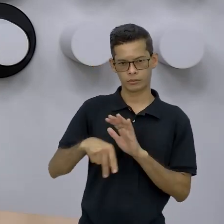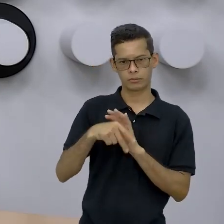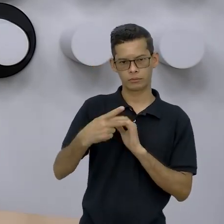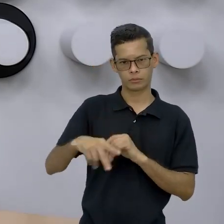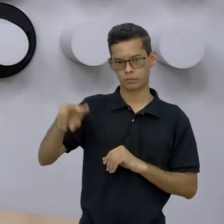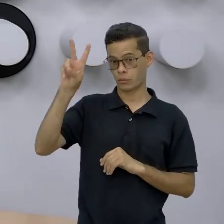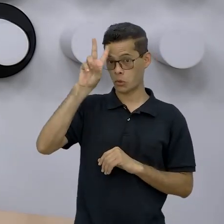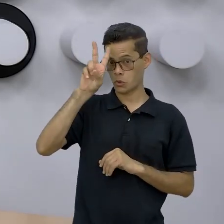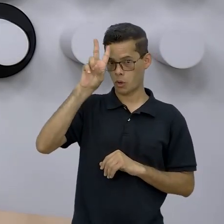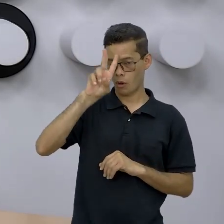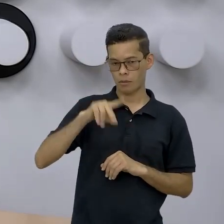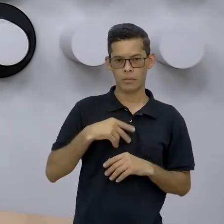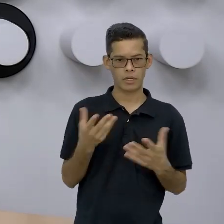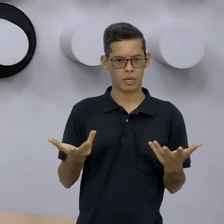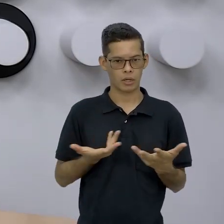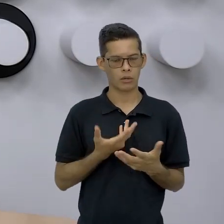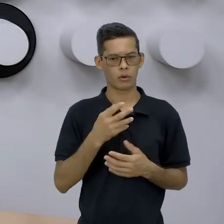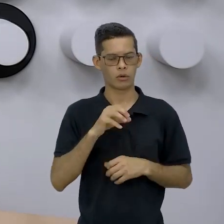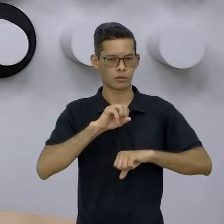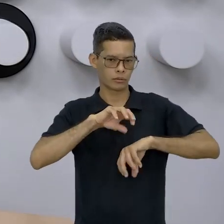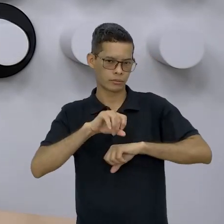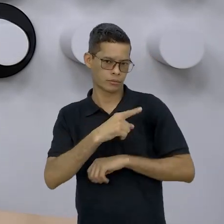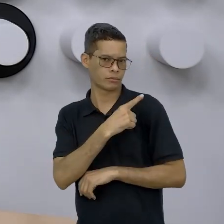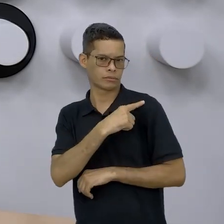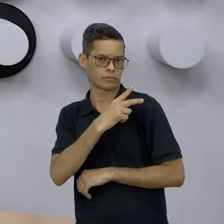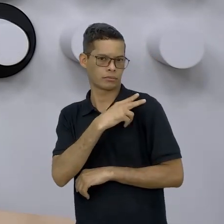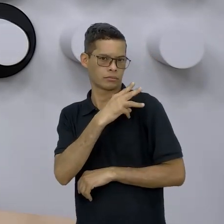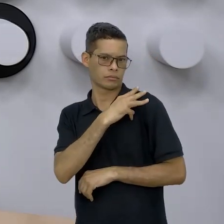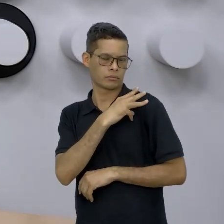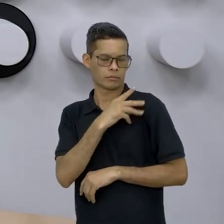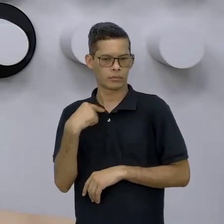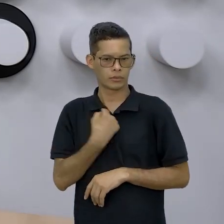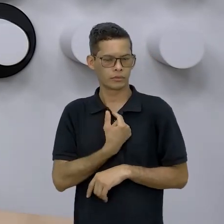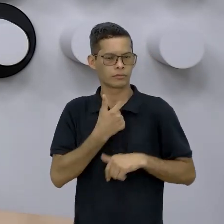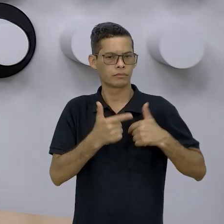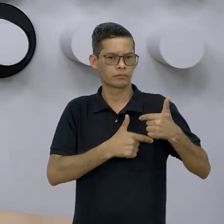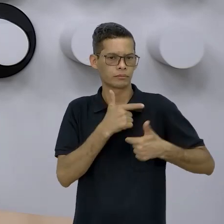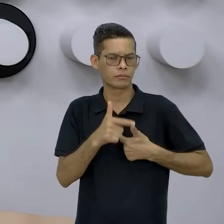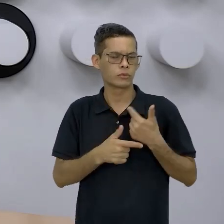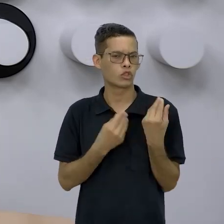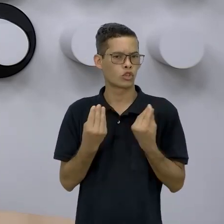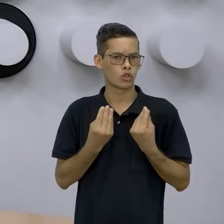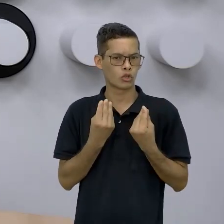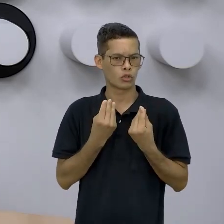nessa pegada do novo ensino médio você já sabe, a gente trabalha de forma inter e